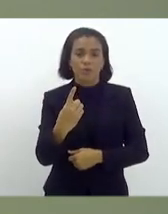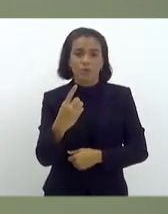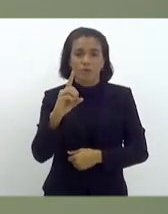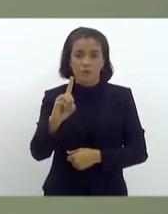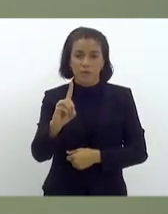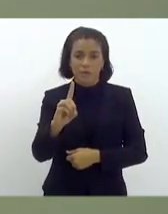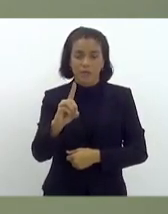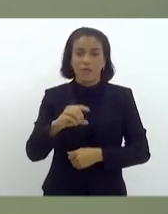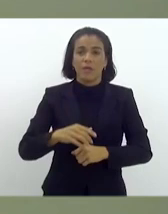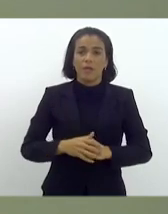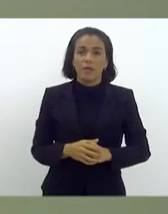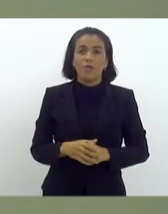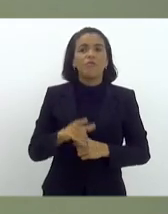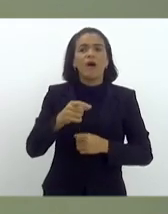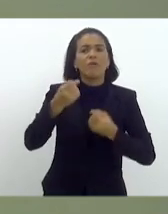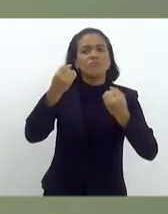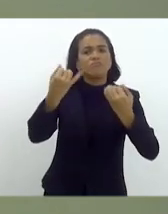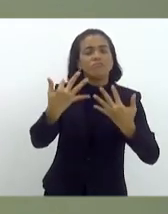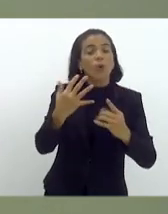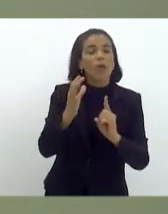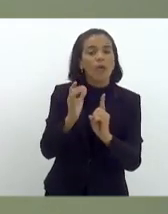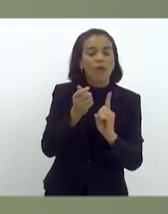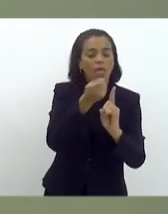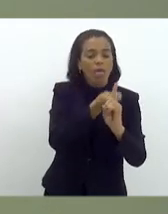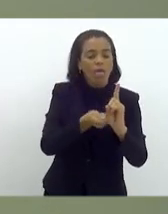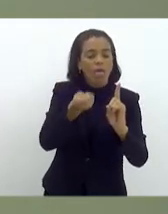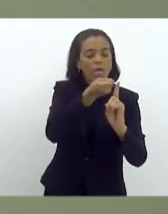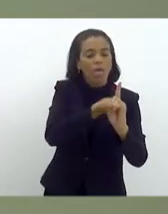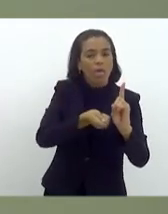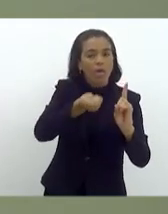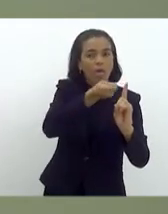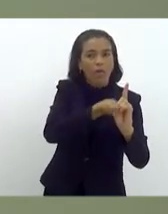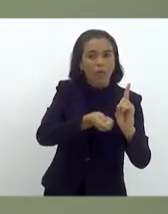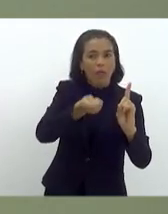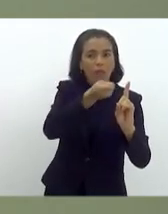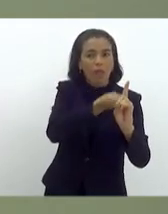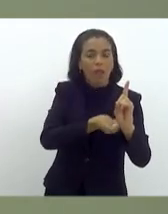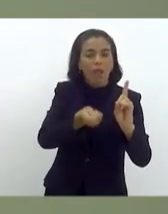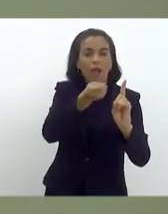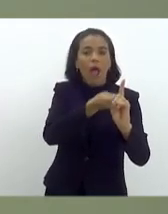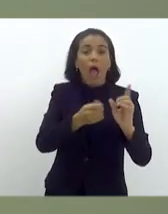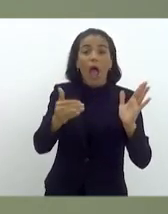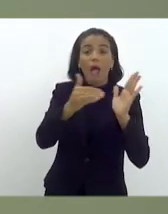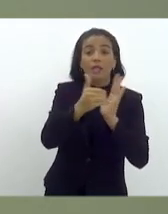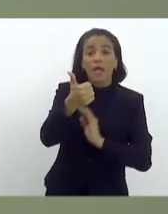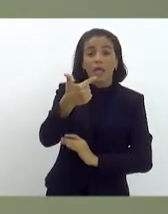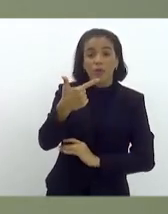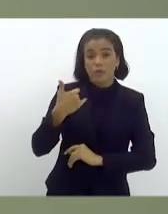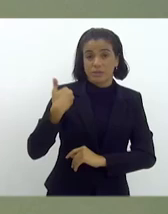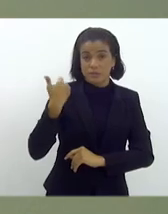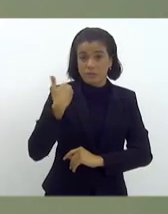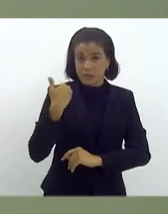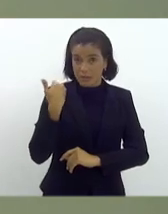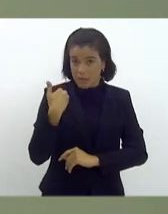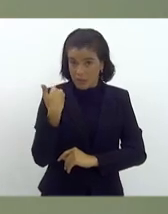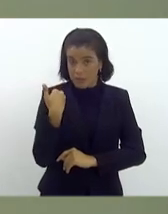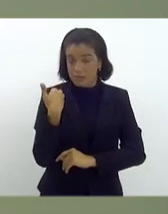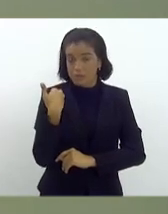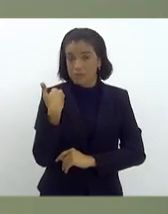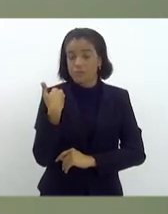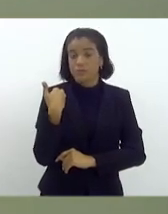basicamente ele vai tratar do aliciamento da criança ou seja aquela pessoa com até 12 anos de idade né